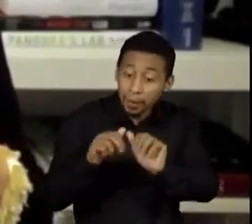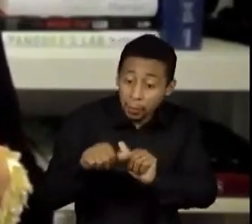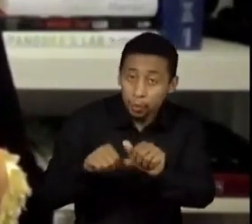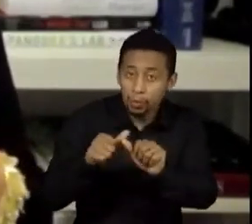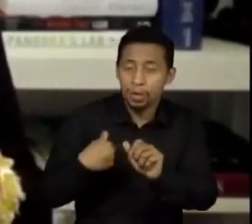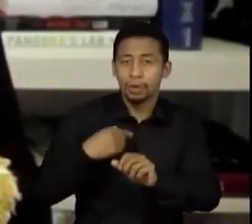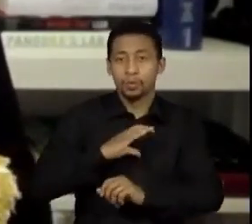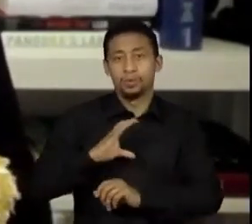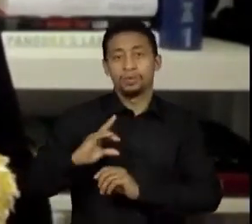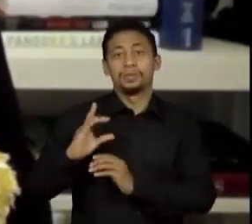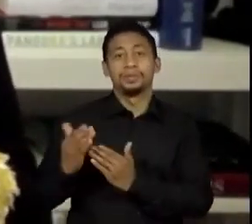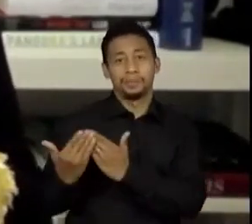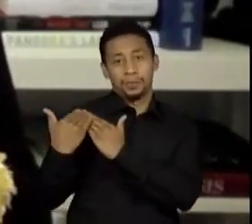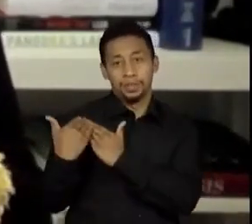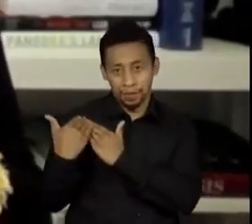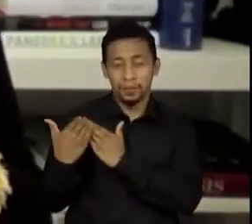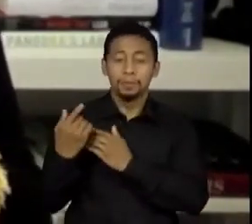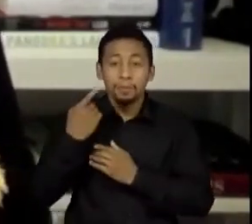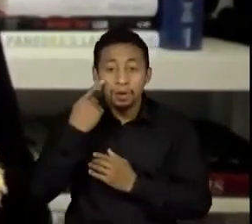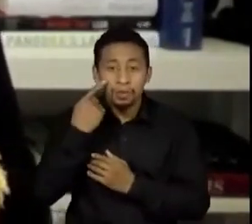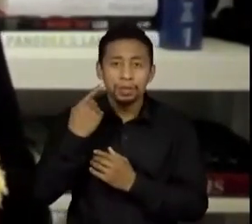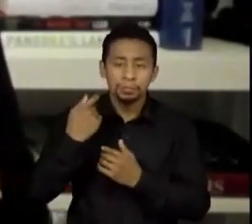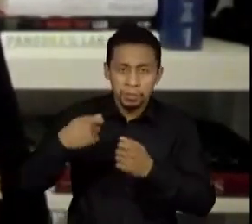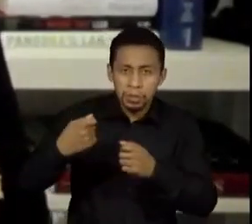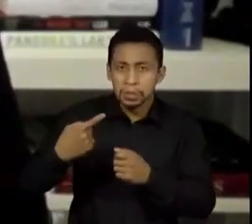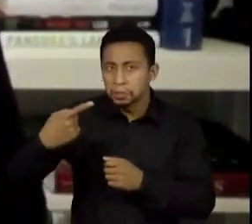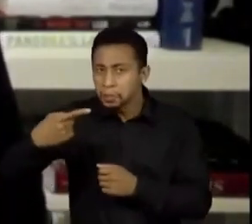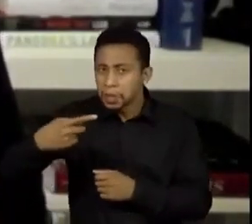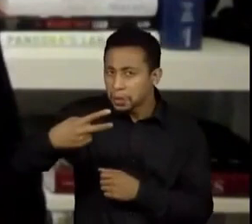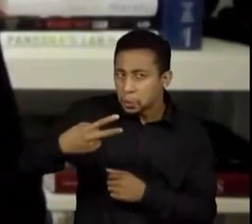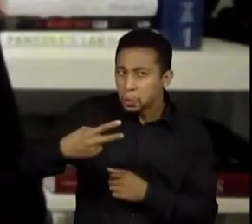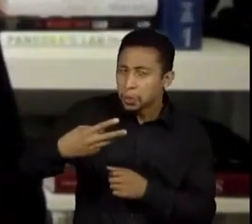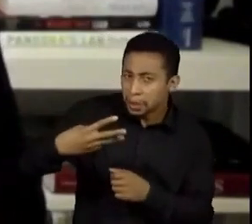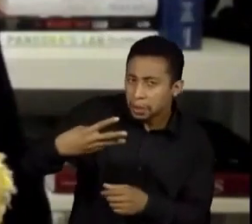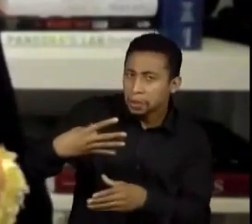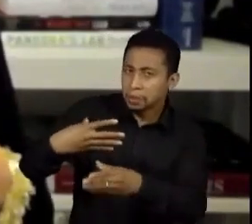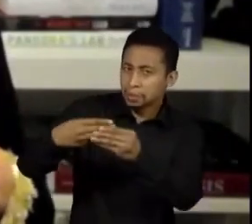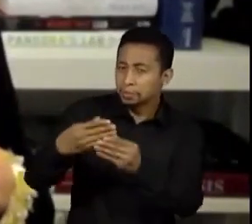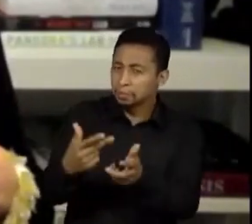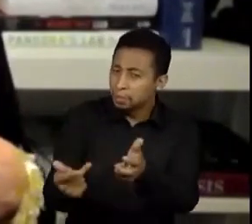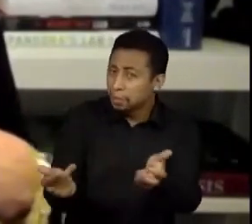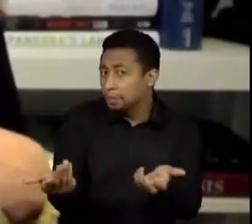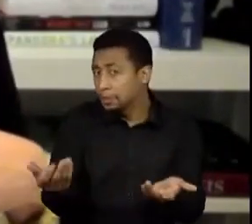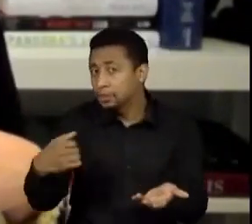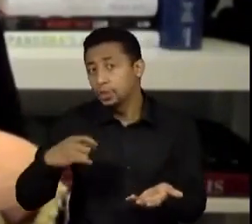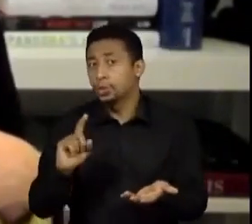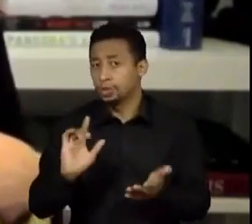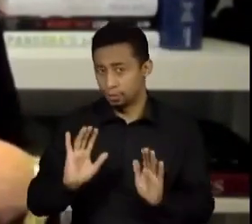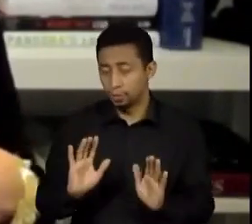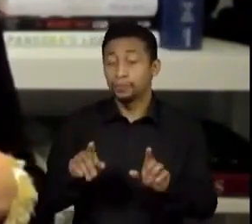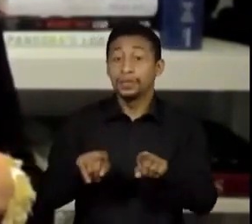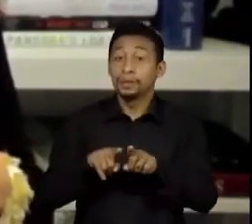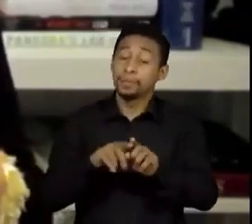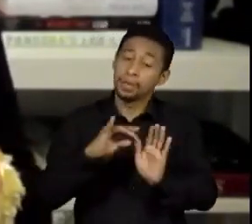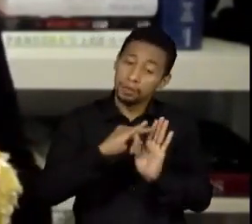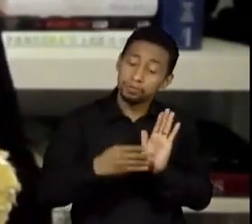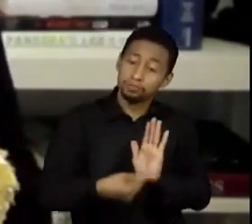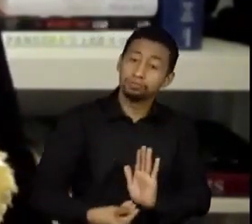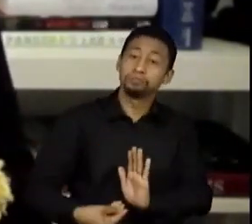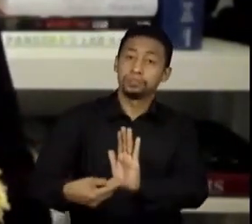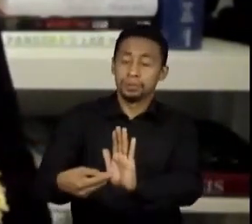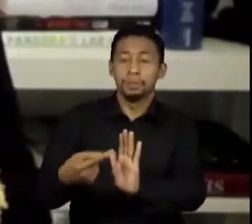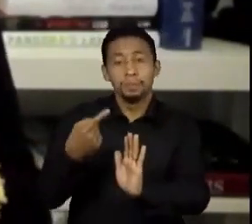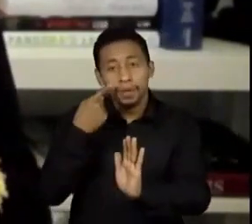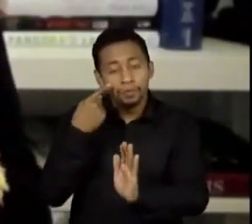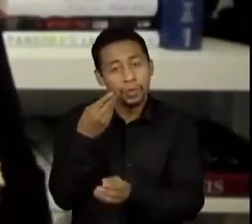uma dose de reforço, e como vão ser as tratativas em relação à submissão do pacote regulatório, uma